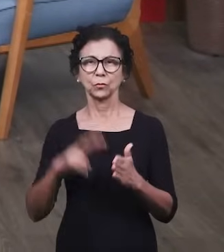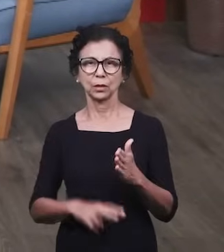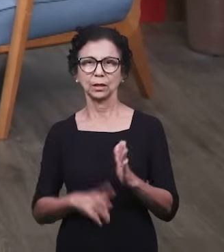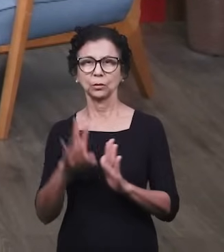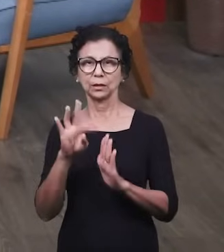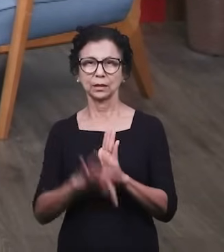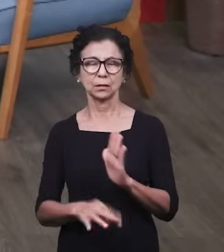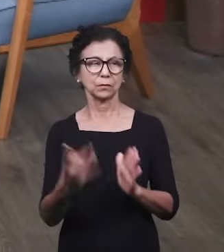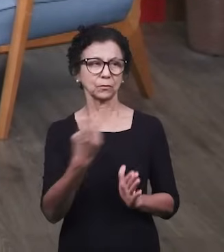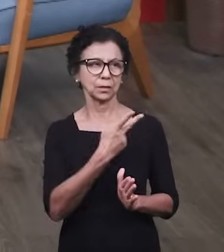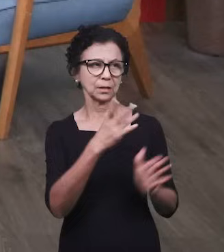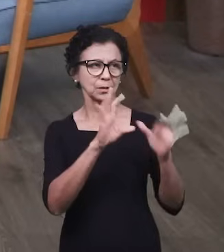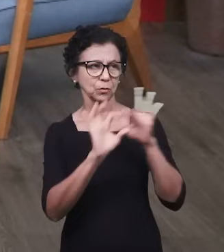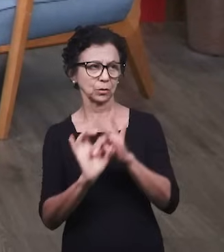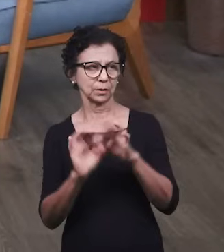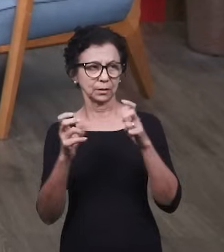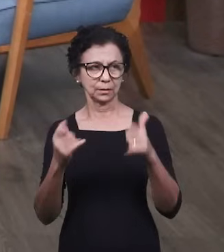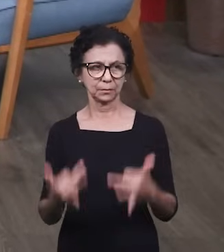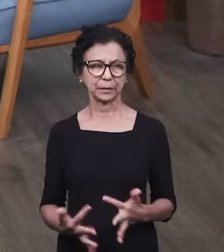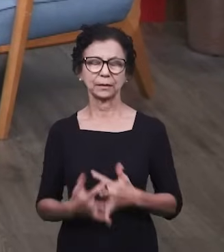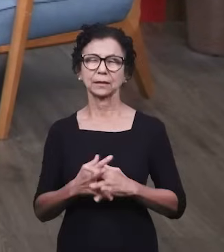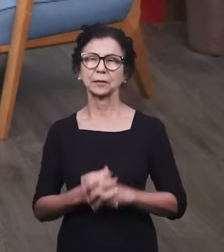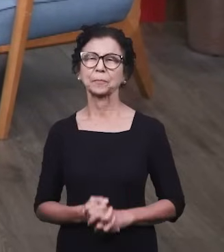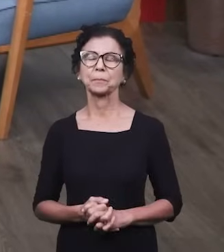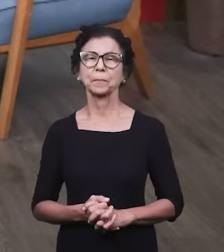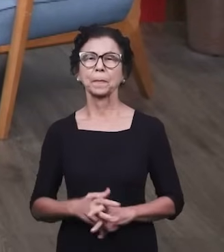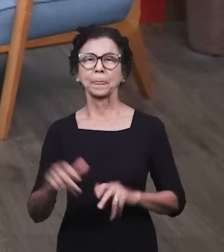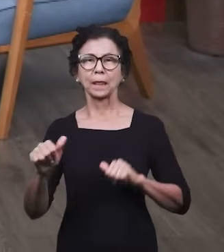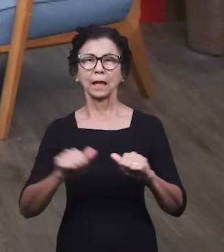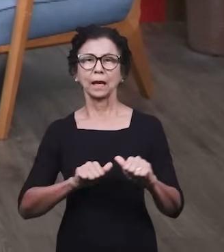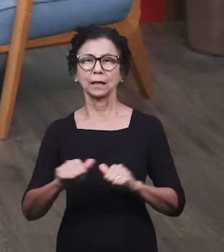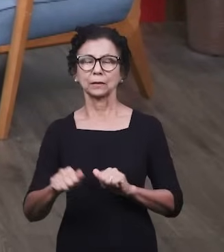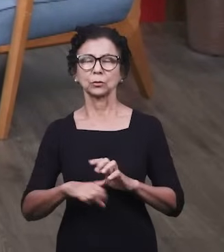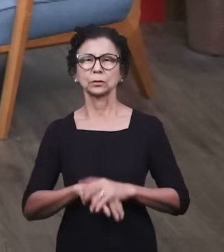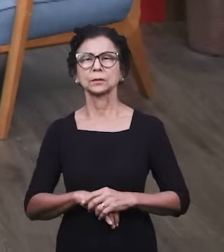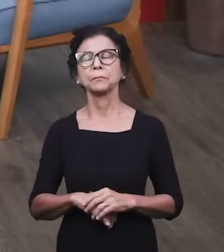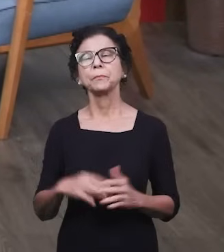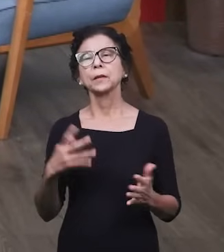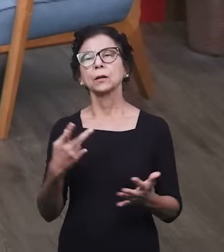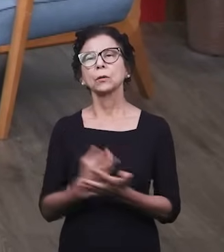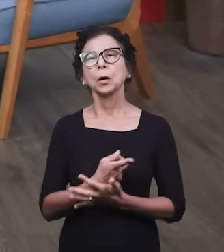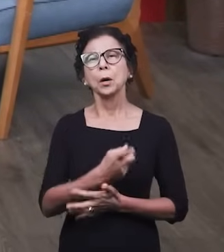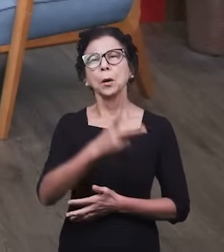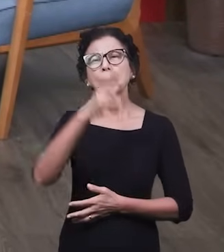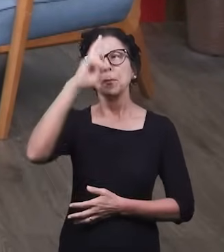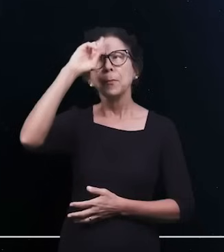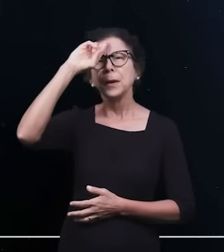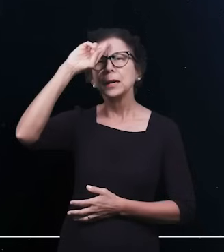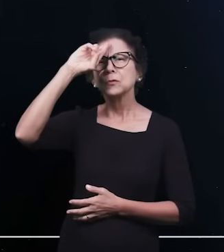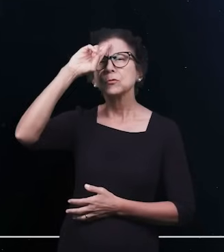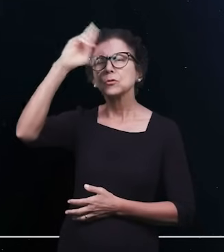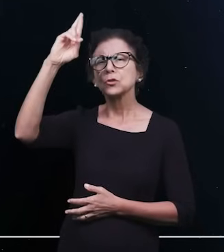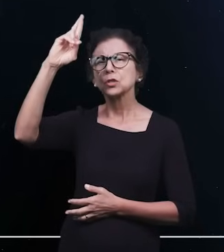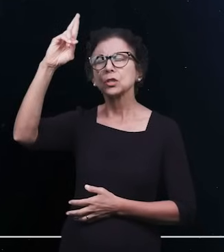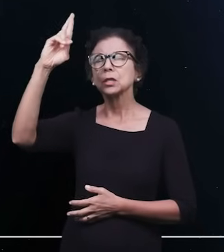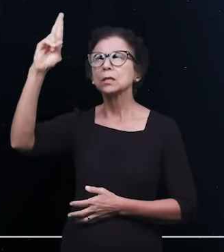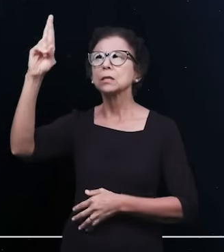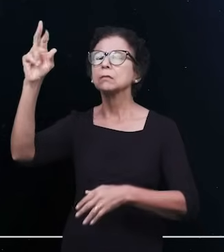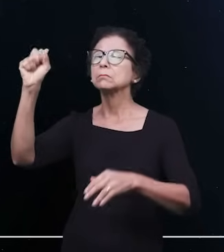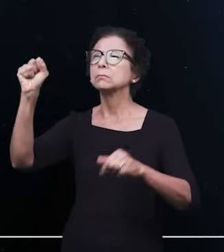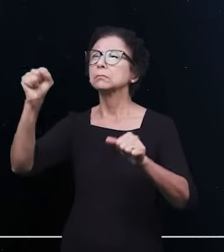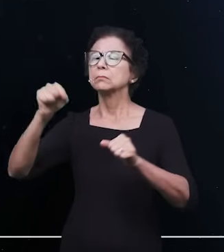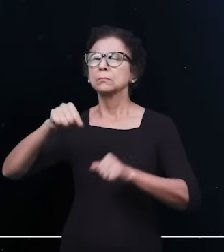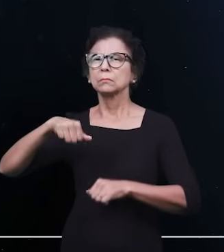contexto e a explicação. Atos 26, 13 e 14 diz assim: ao meio-dia, ó rei, vi no caminho uma luz